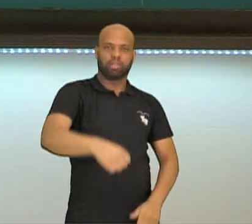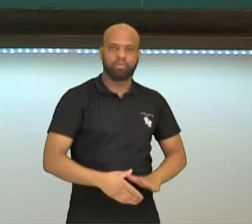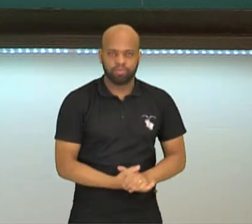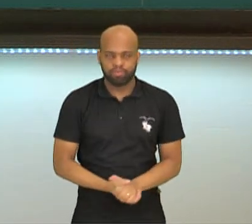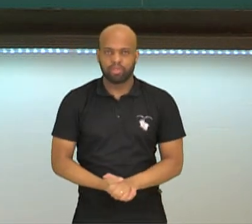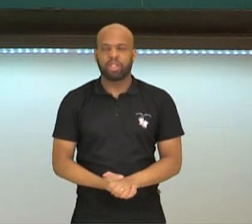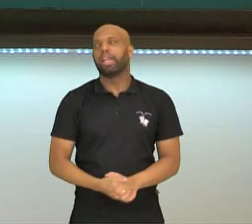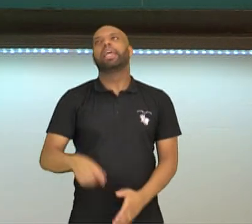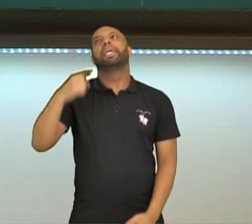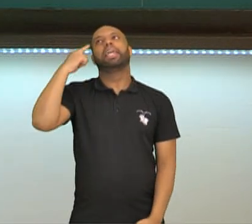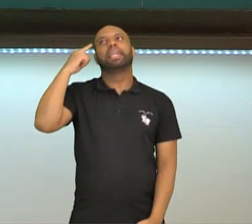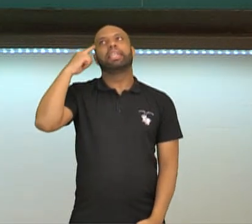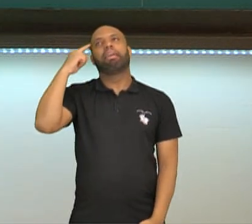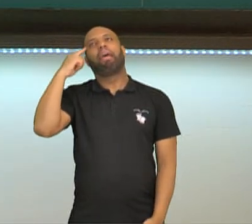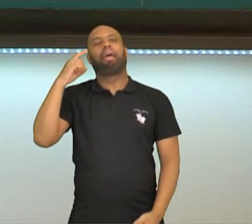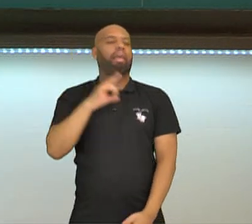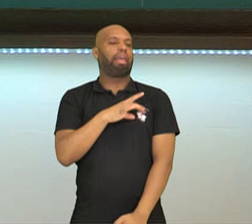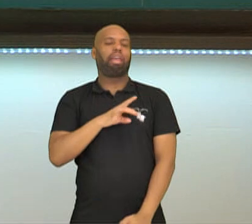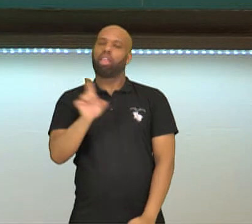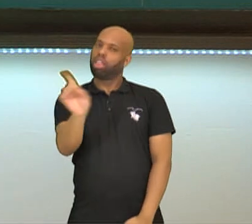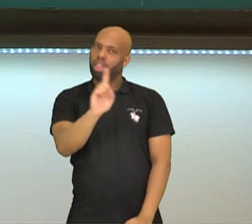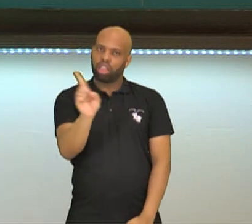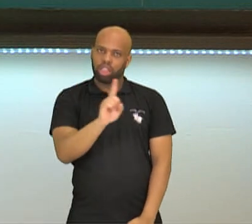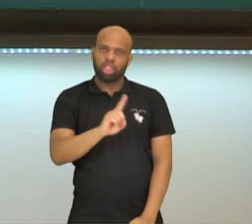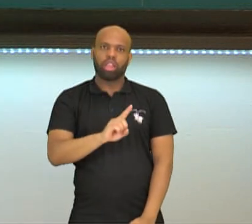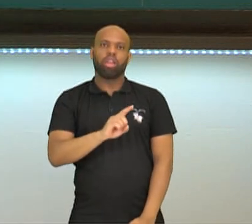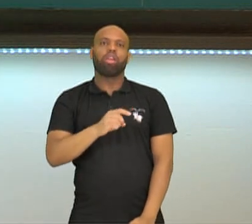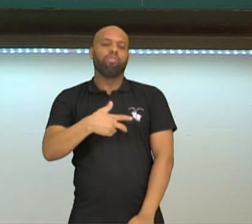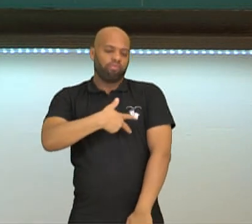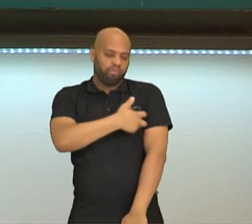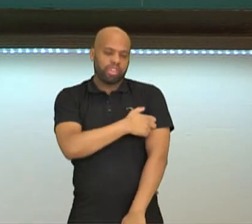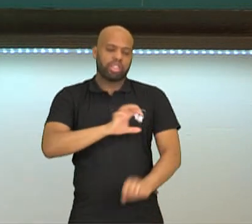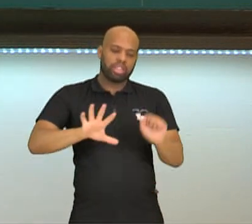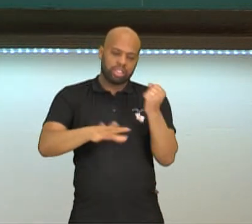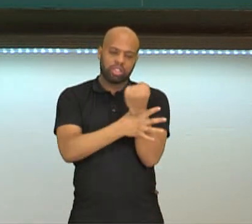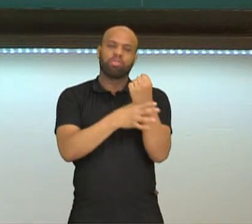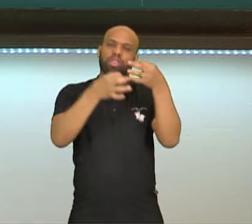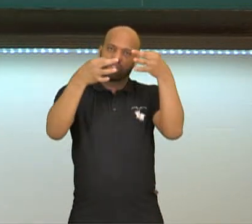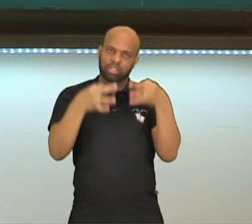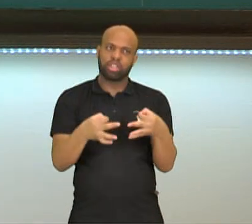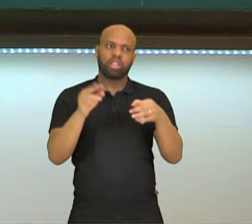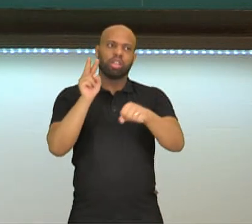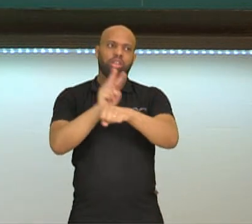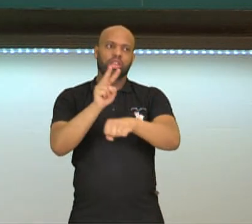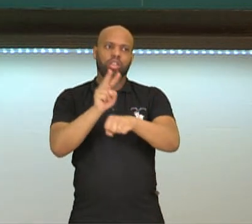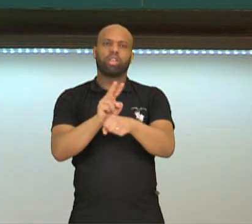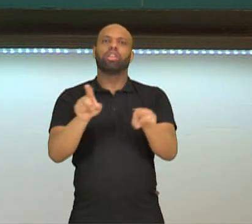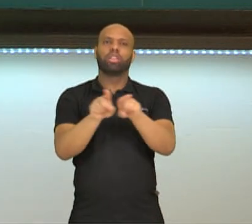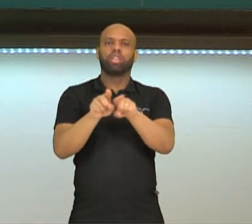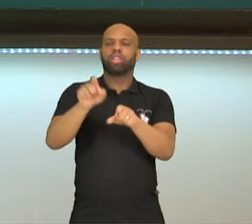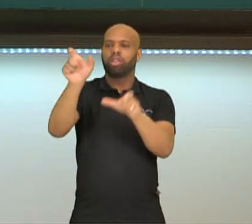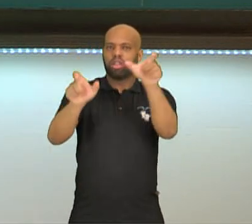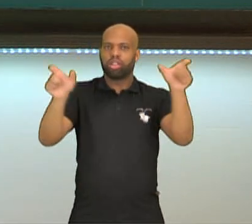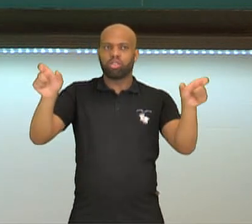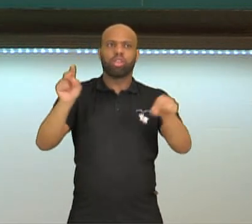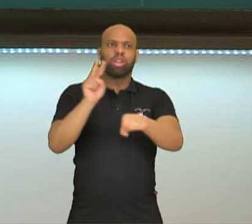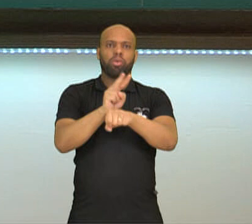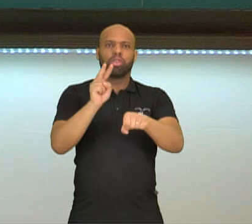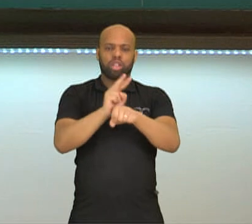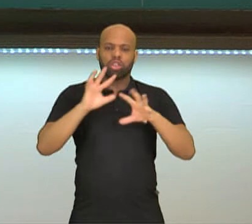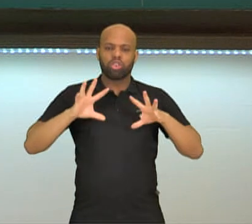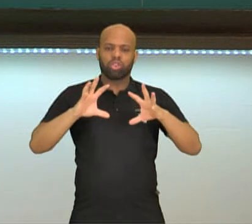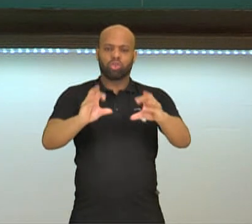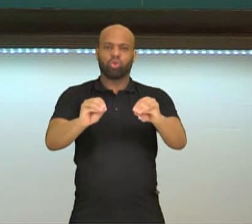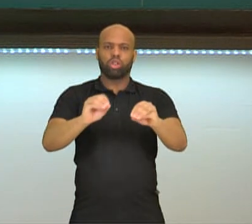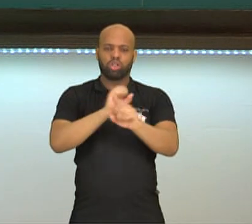Não tem que pensar, não tem que ter medo, a vacina é segura, é eficaz, ela protege a pessoa, protege toda